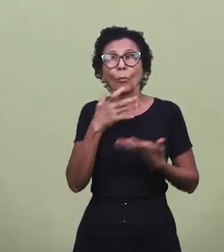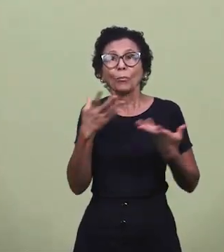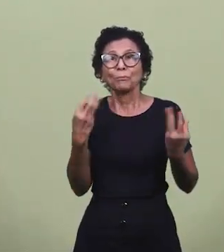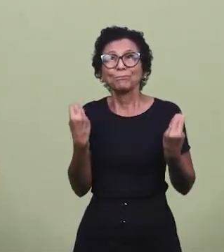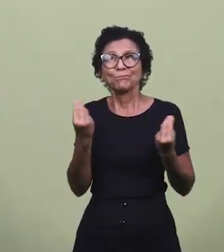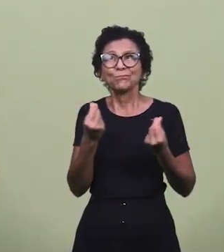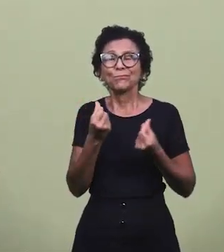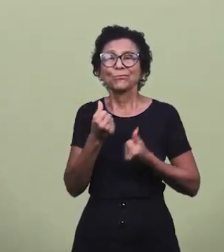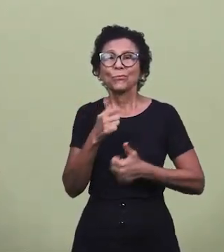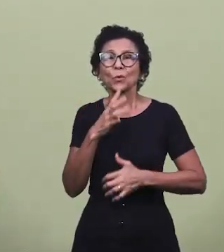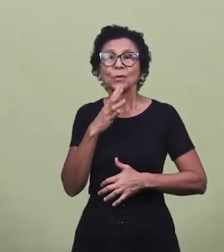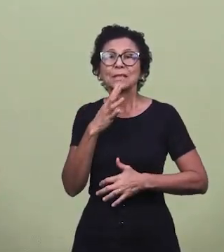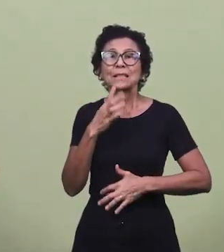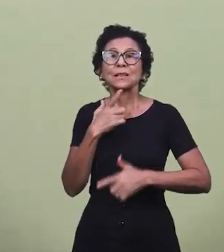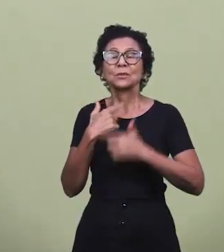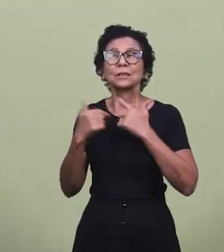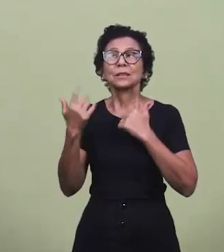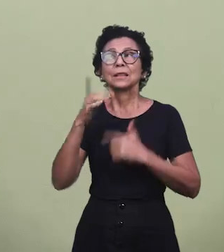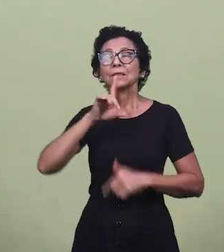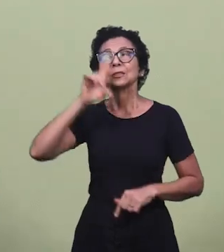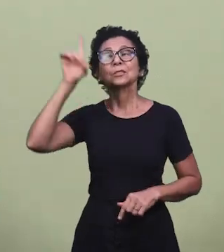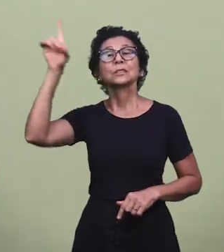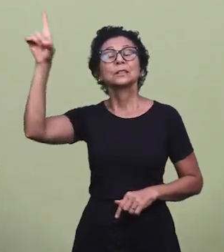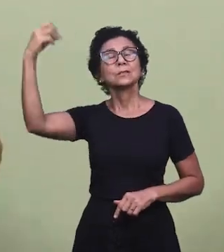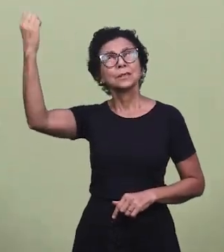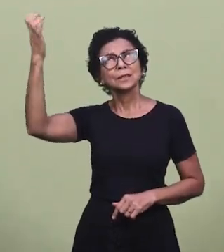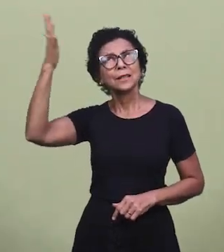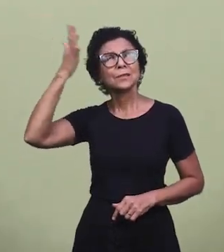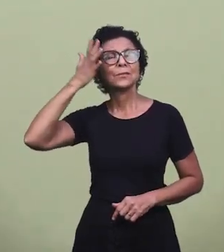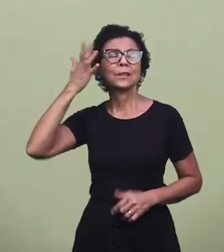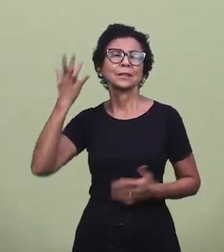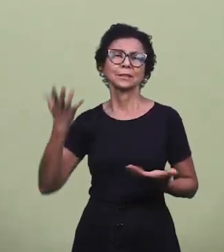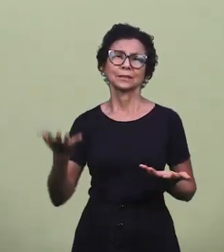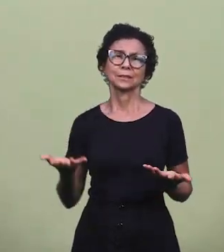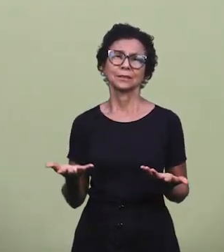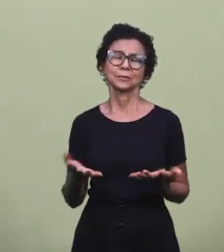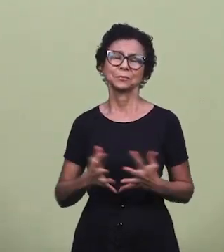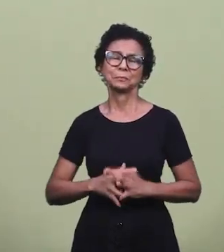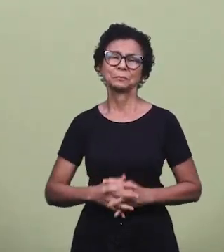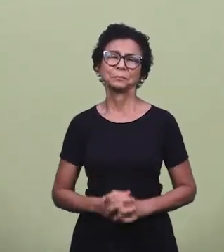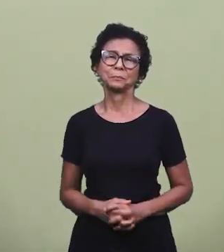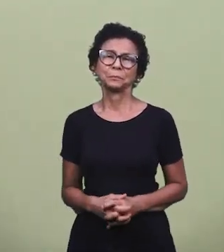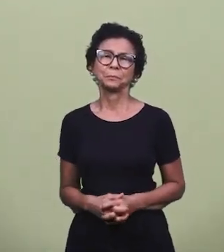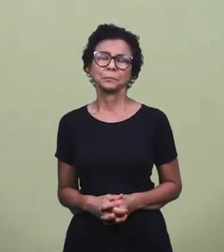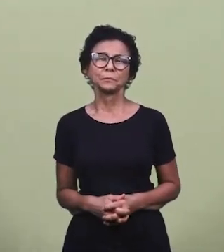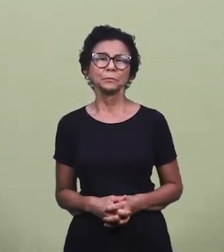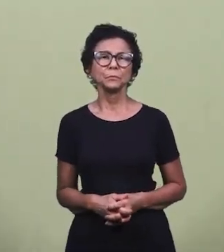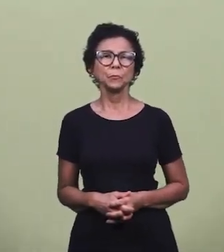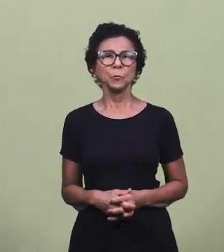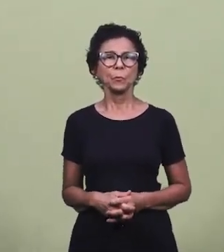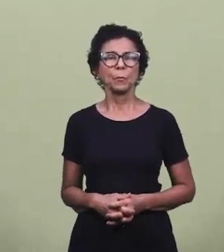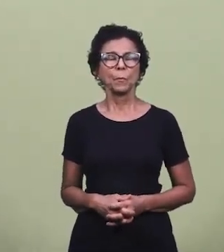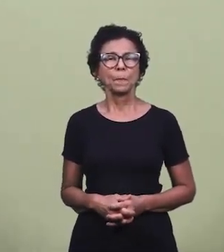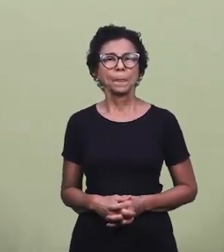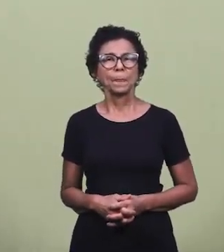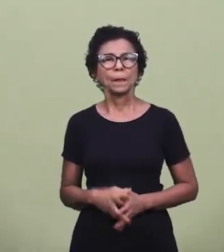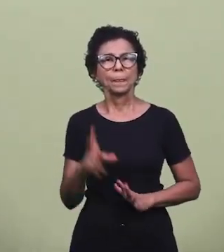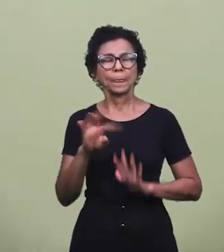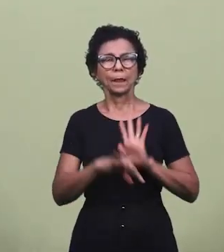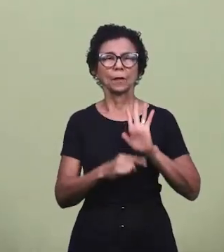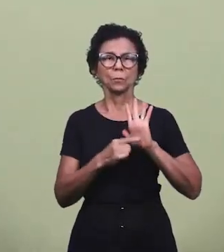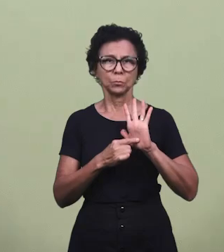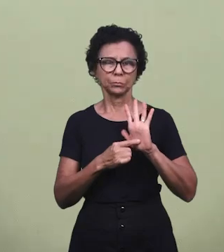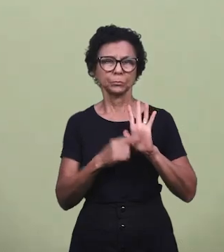a vontade revelada do Senhor. Nós vamos usar um texto para mostrar a importância disso que nós estamos falando para